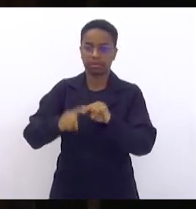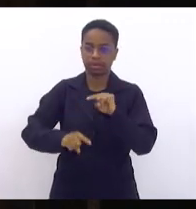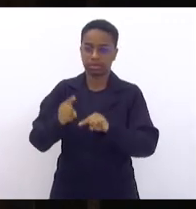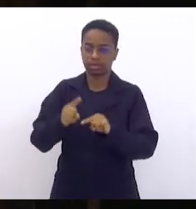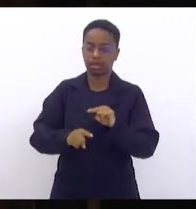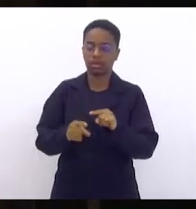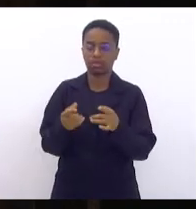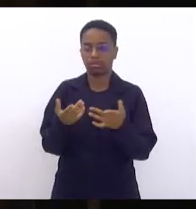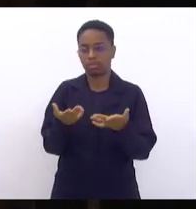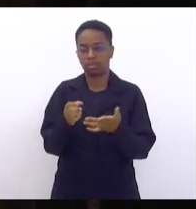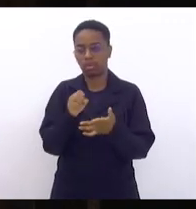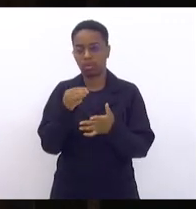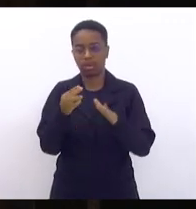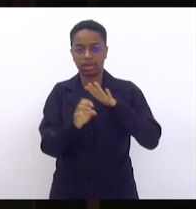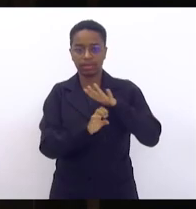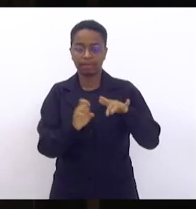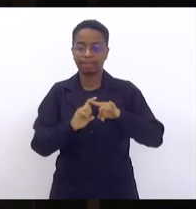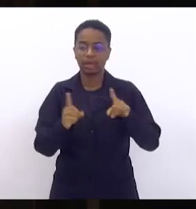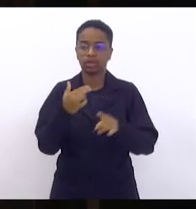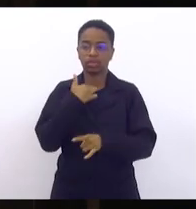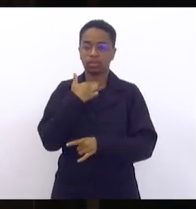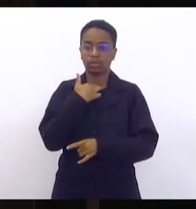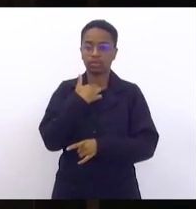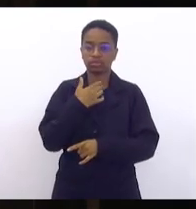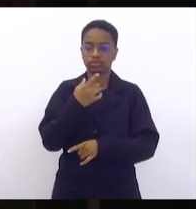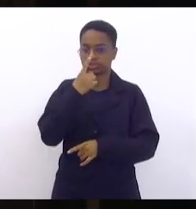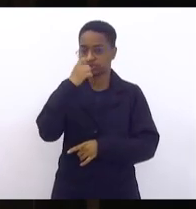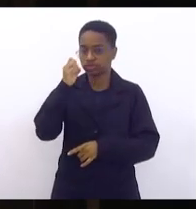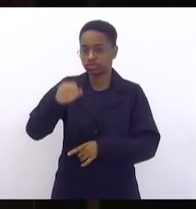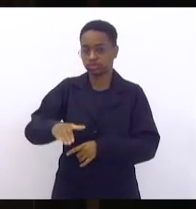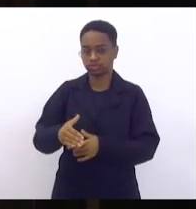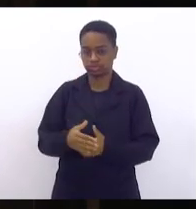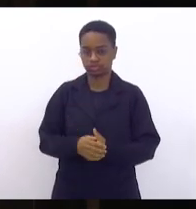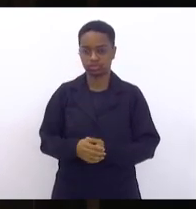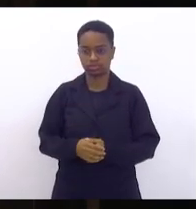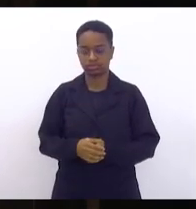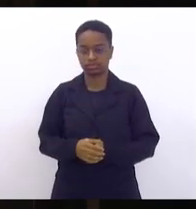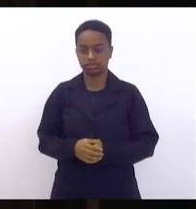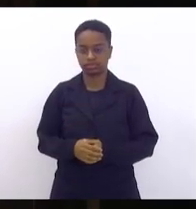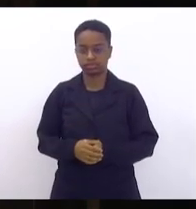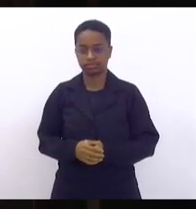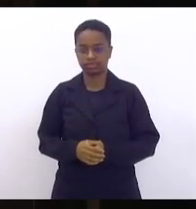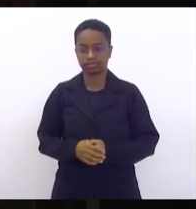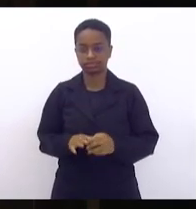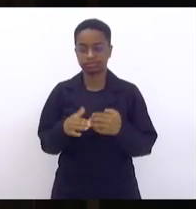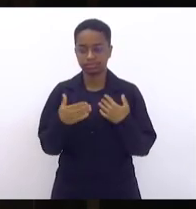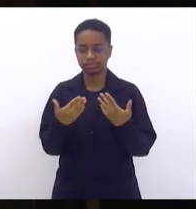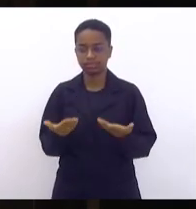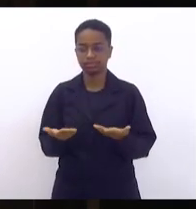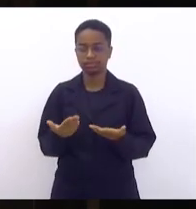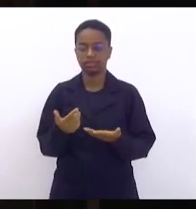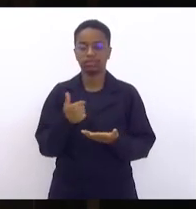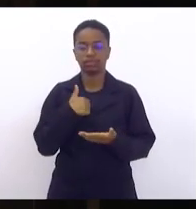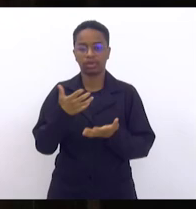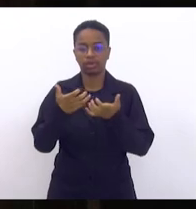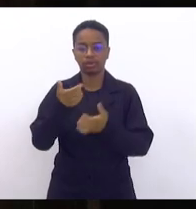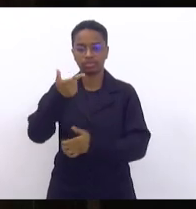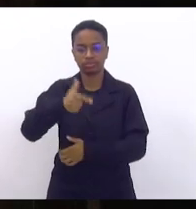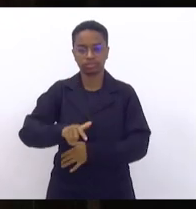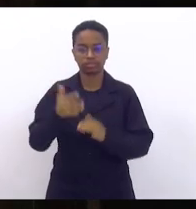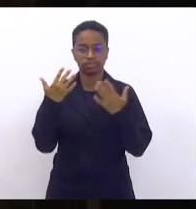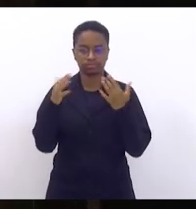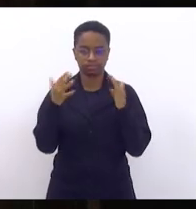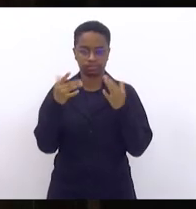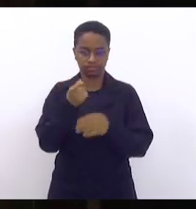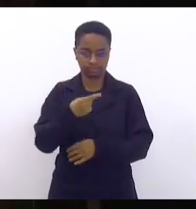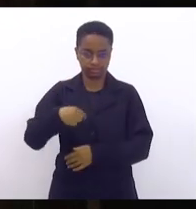mas não vale jogar dinheiro na lata do lixo pior pagar para jogar lixo Então quero novamente parabenizar